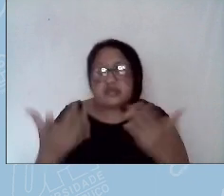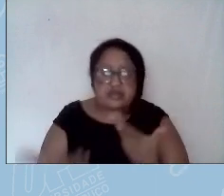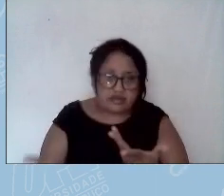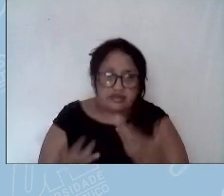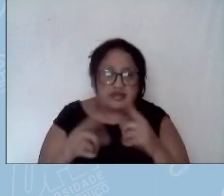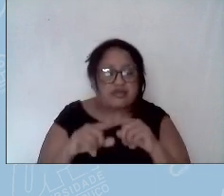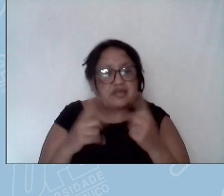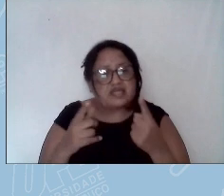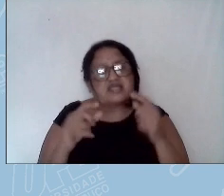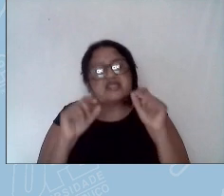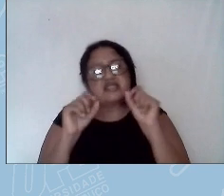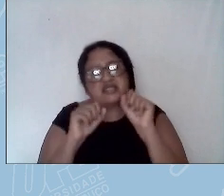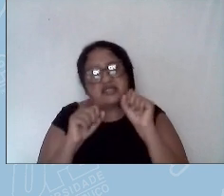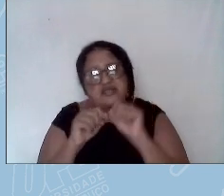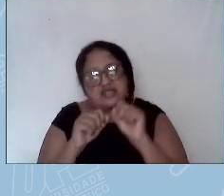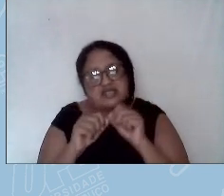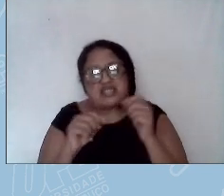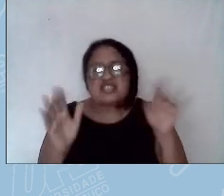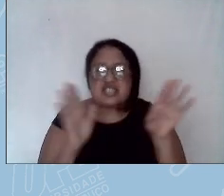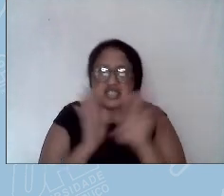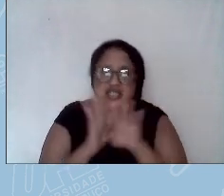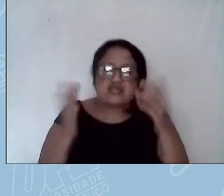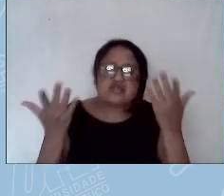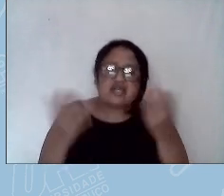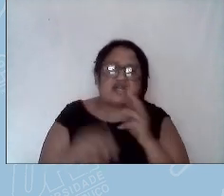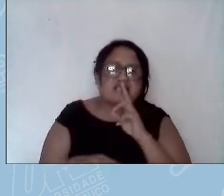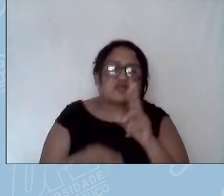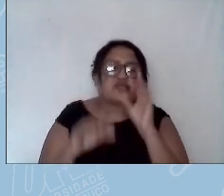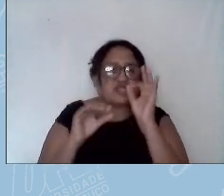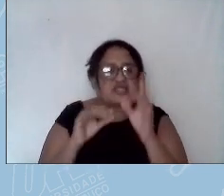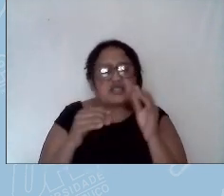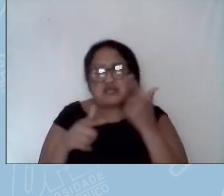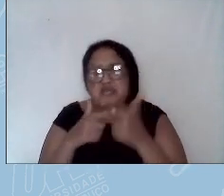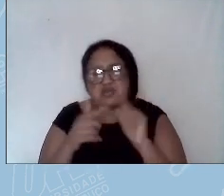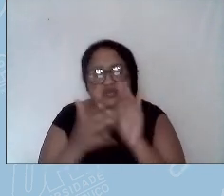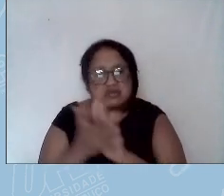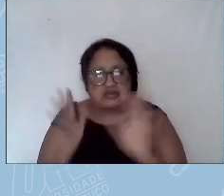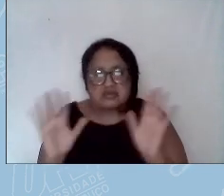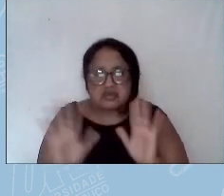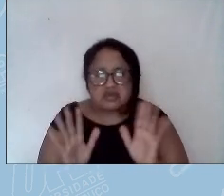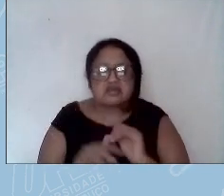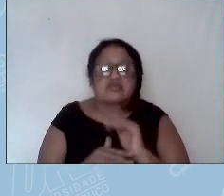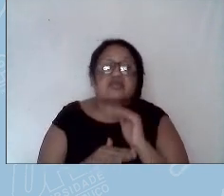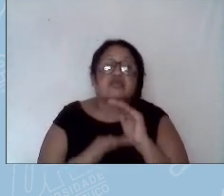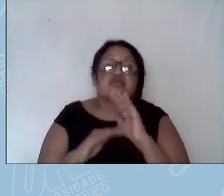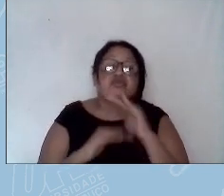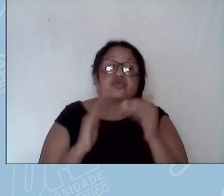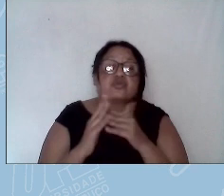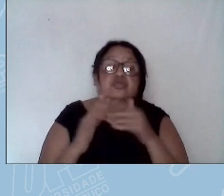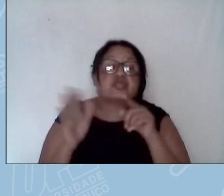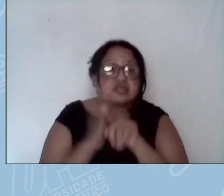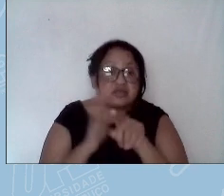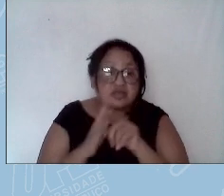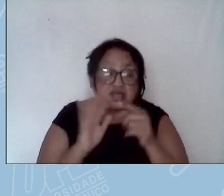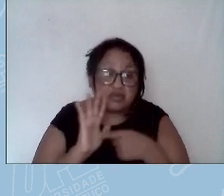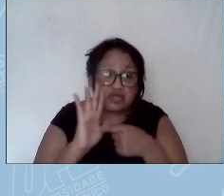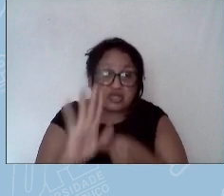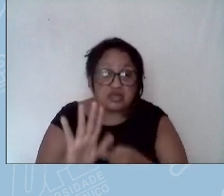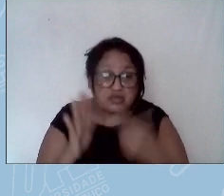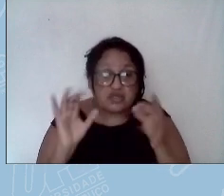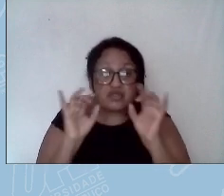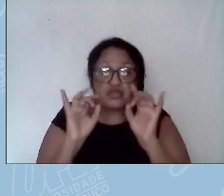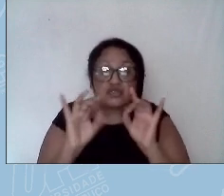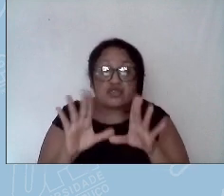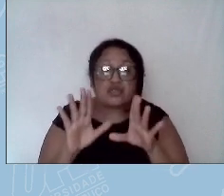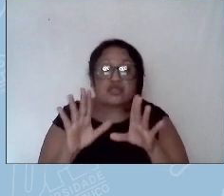correta sem nenhum problema como a gente disse em todas as questões o que apresentamos aqui foi apenas a